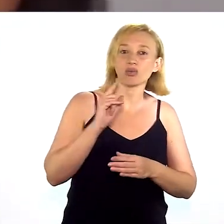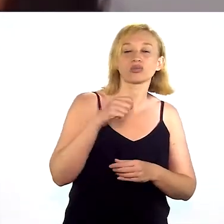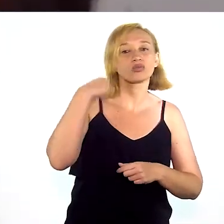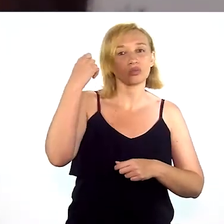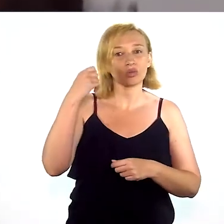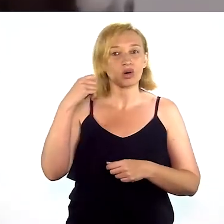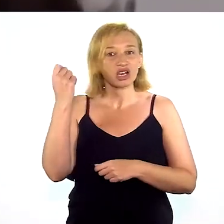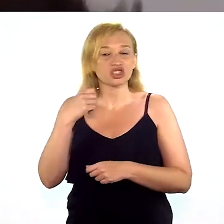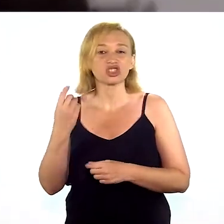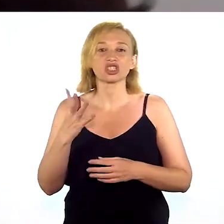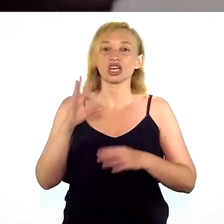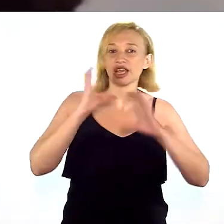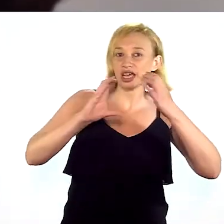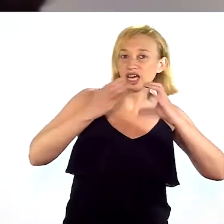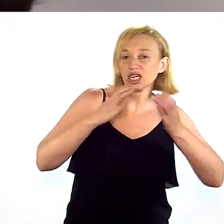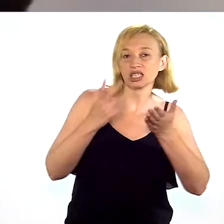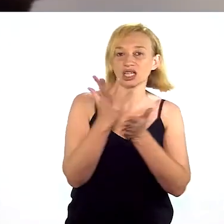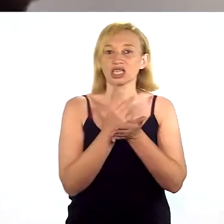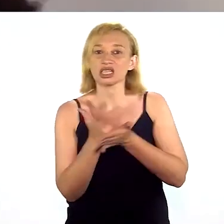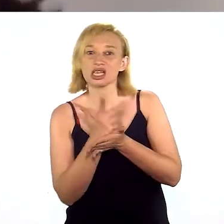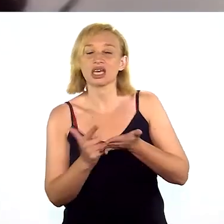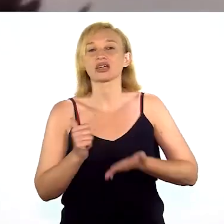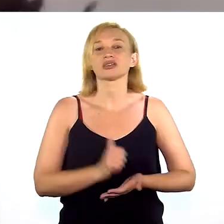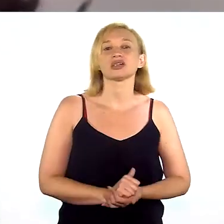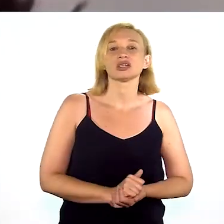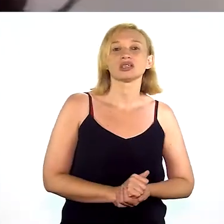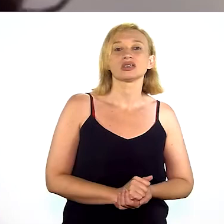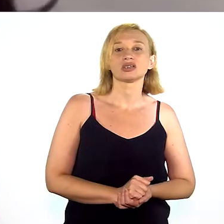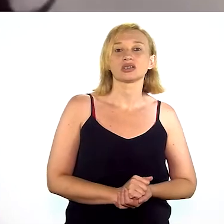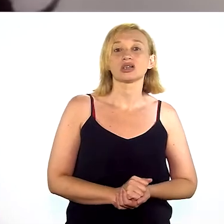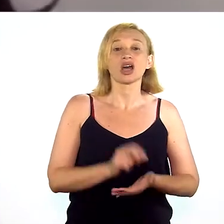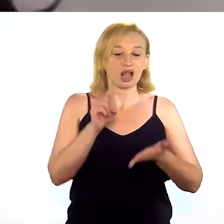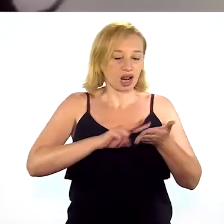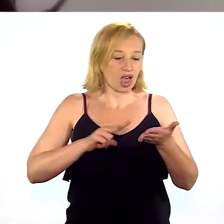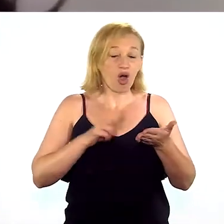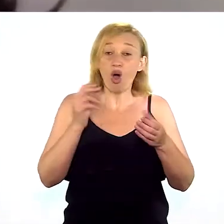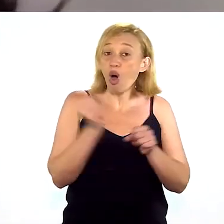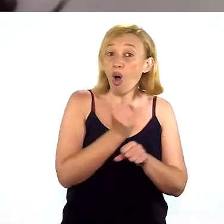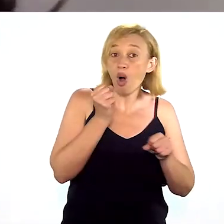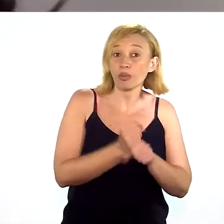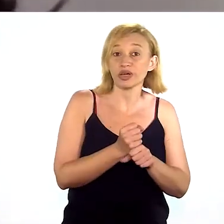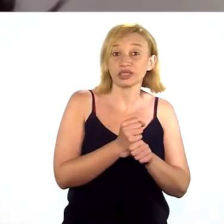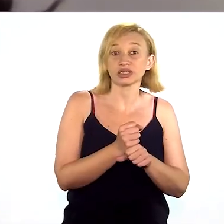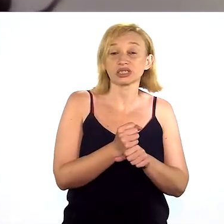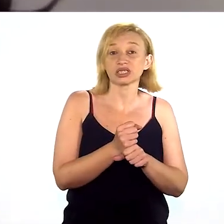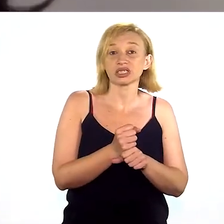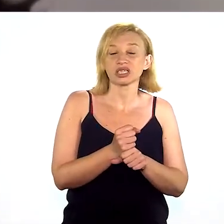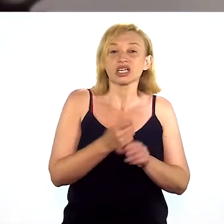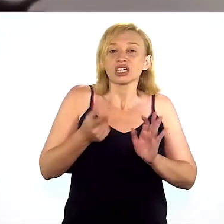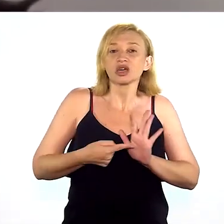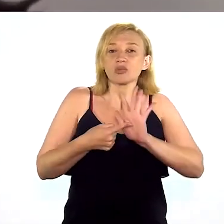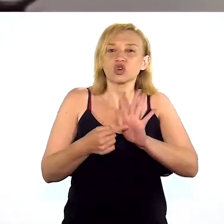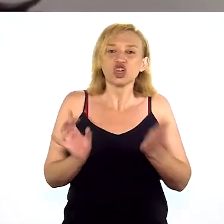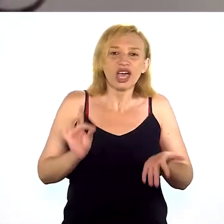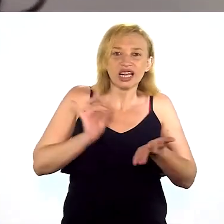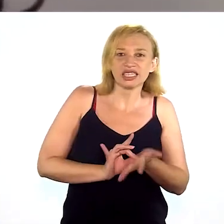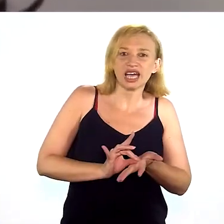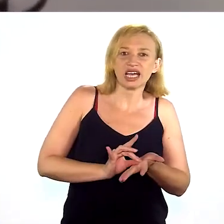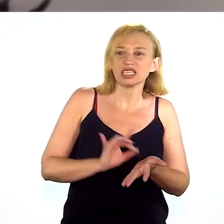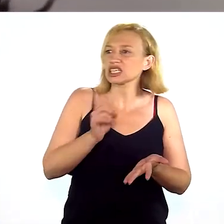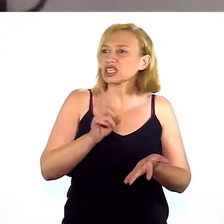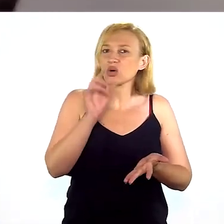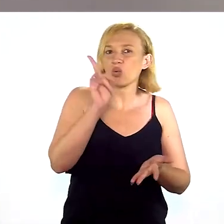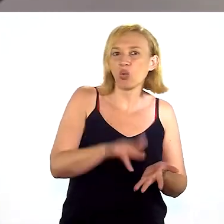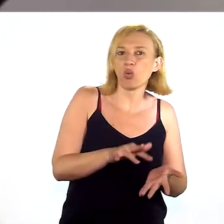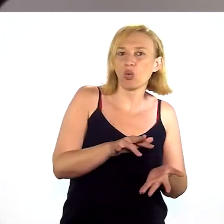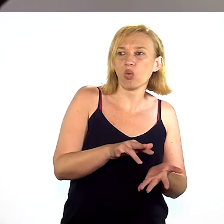poeta, ele é um artista, para além de um escritor, ele canta, ele desenha, enfim. E ler obras que tratem